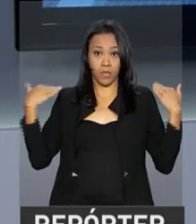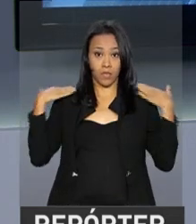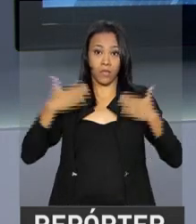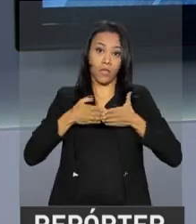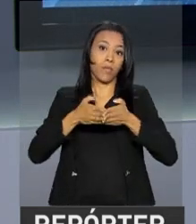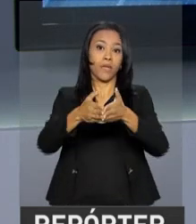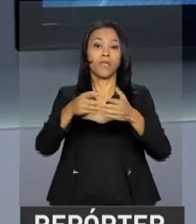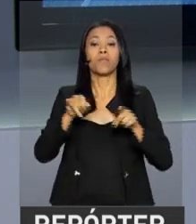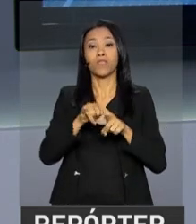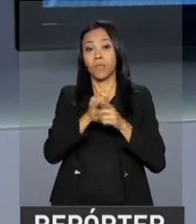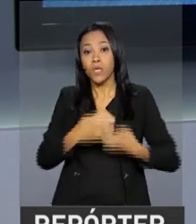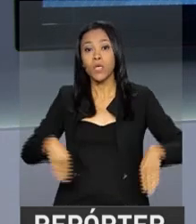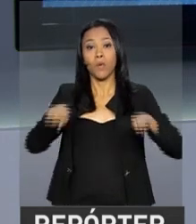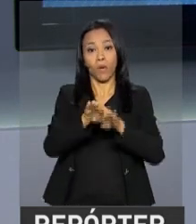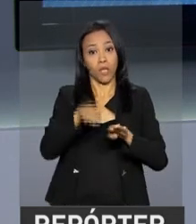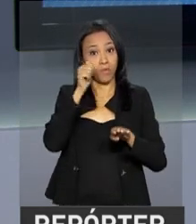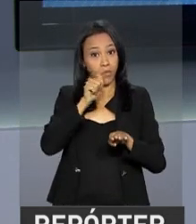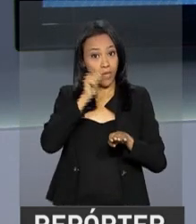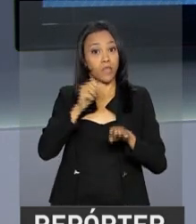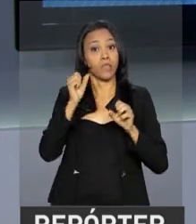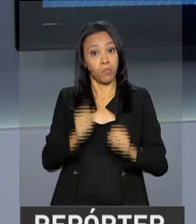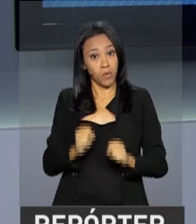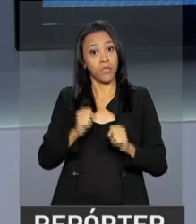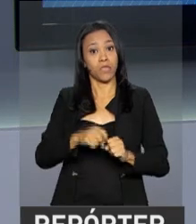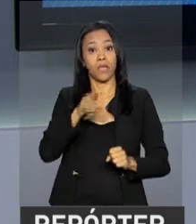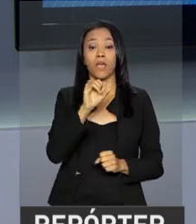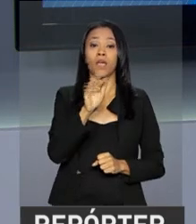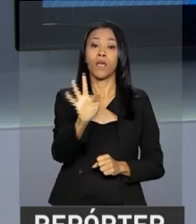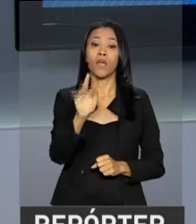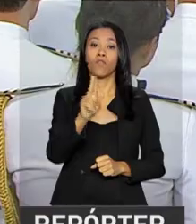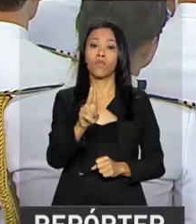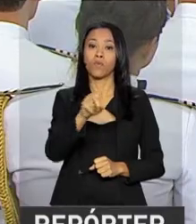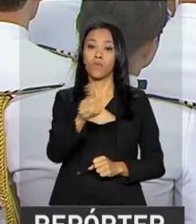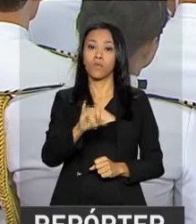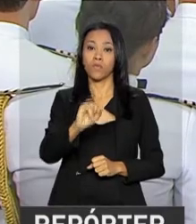chance de igualdade para as mulheres que agora podem ser fuzileiros navais